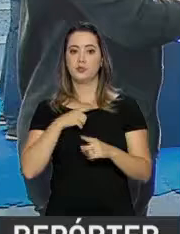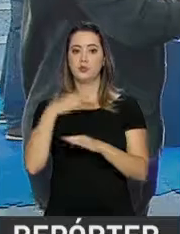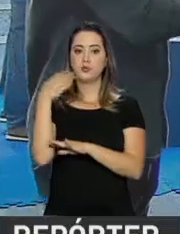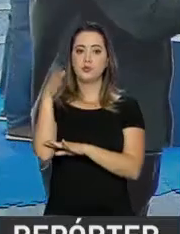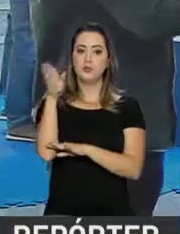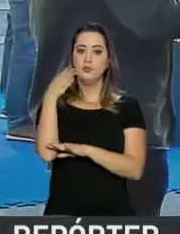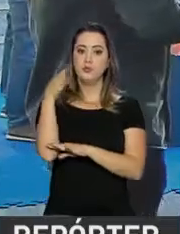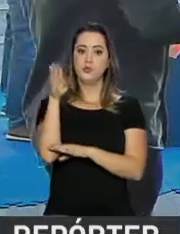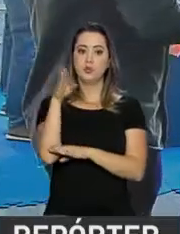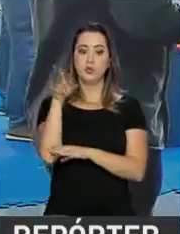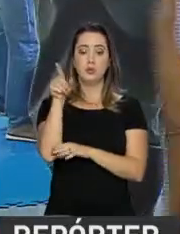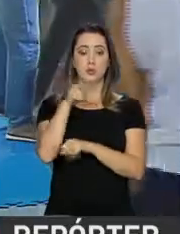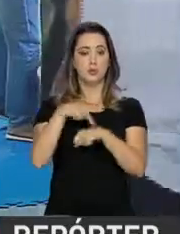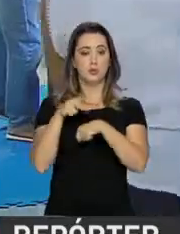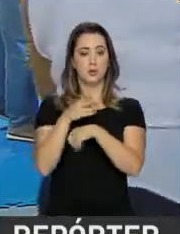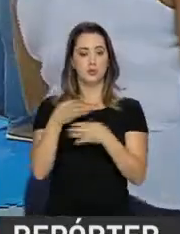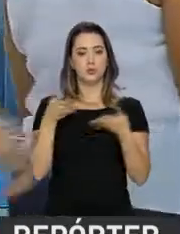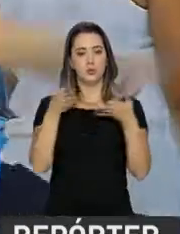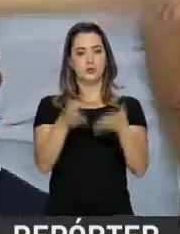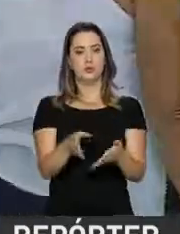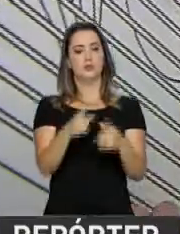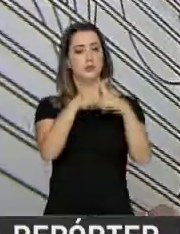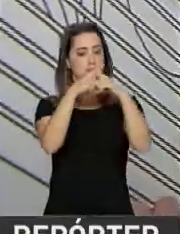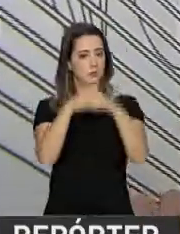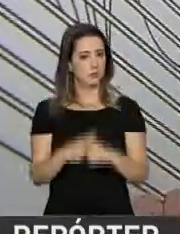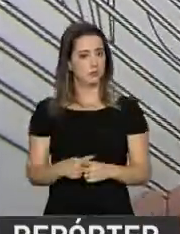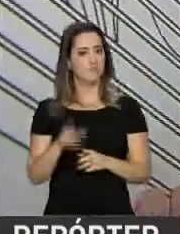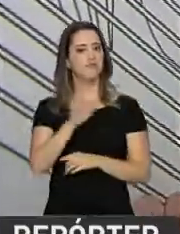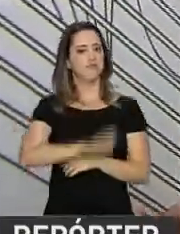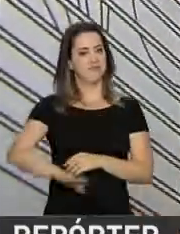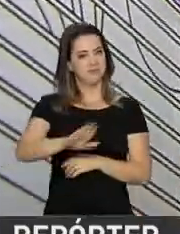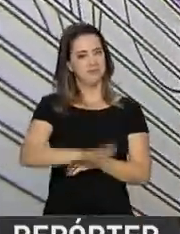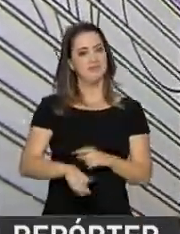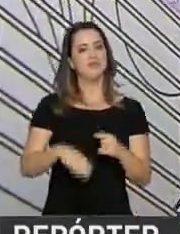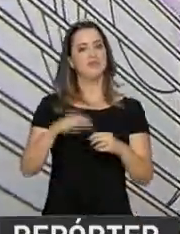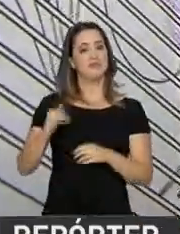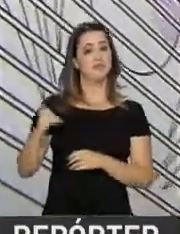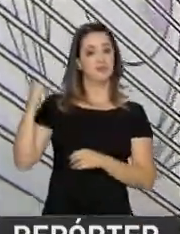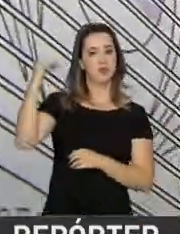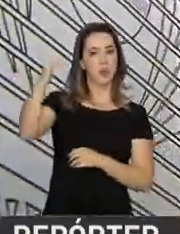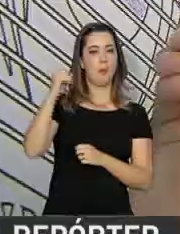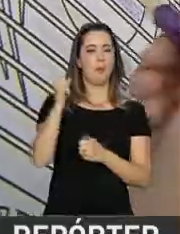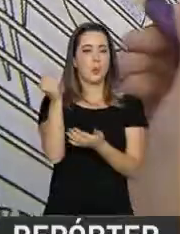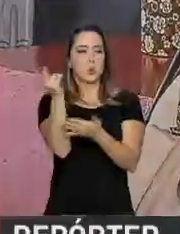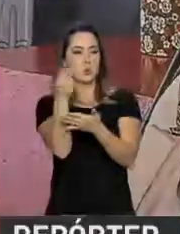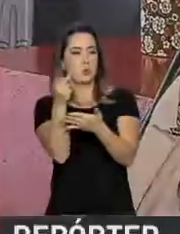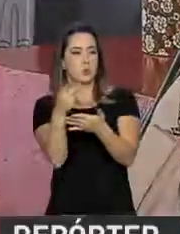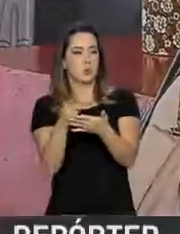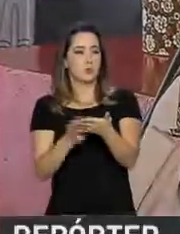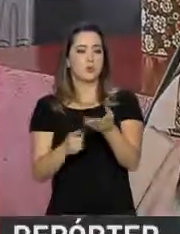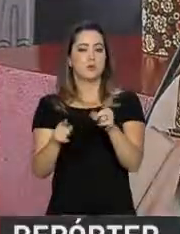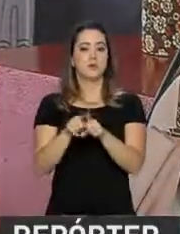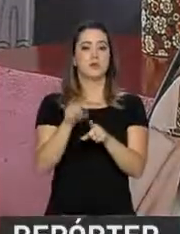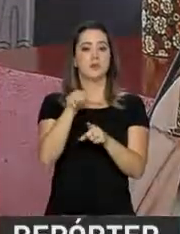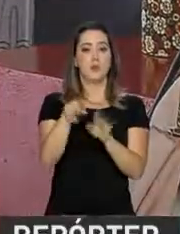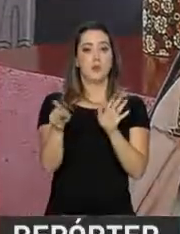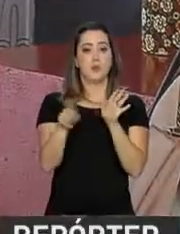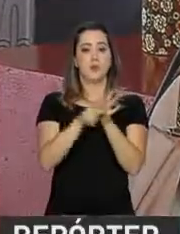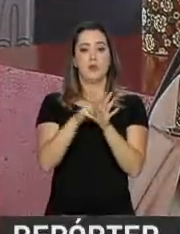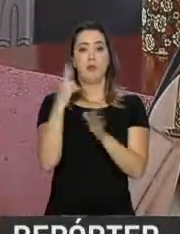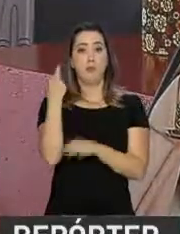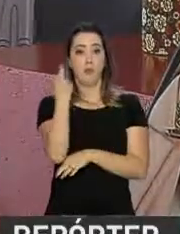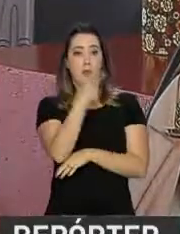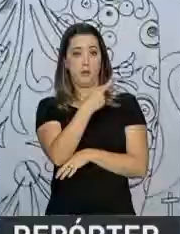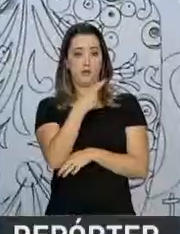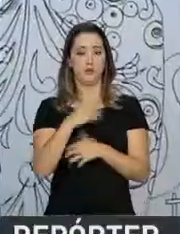bandeiras dos países participantes do torneio crianças e adultos podem colorir os painéis com grafismos tradicionais